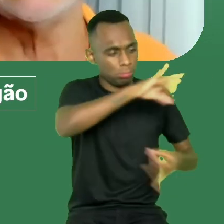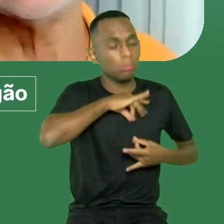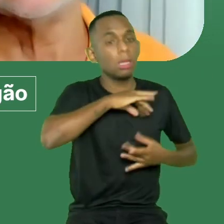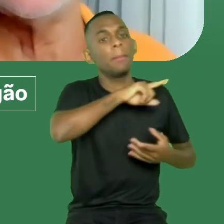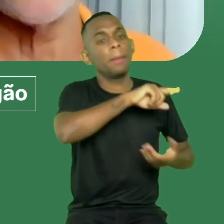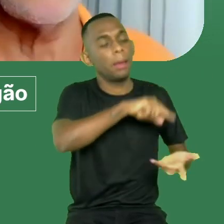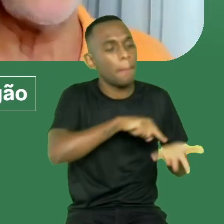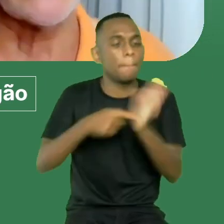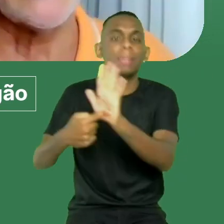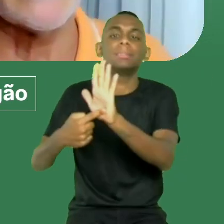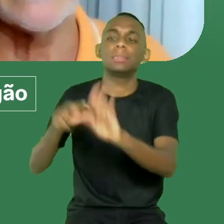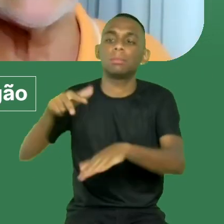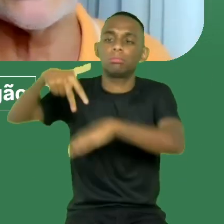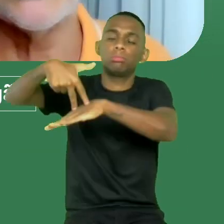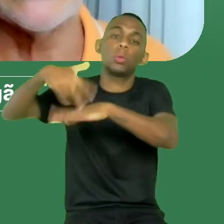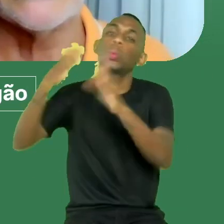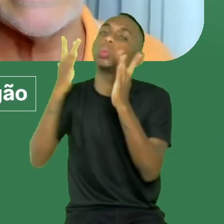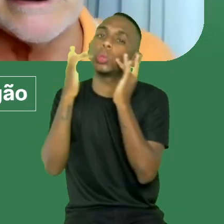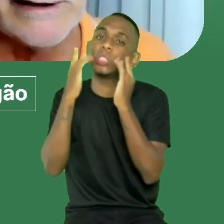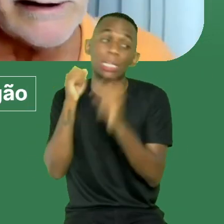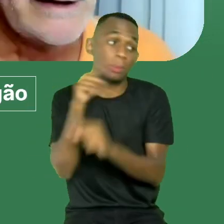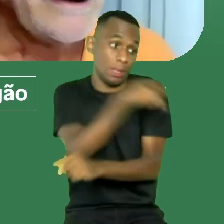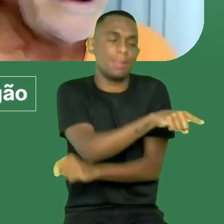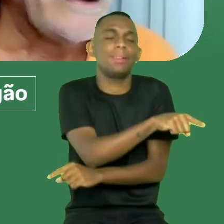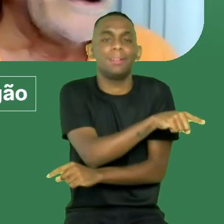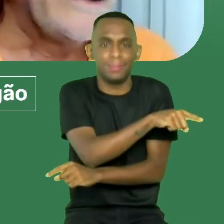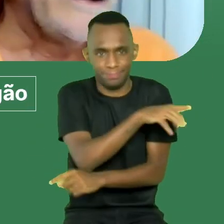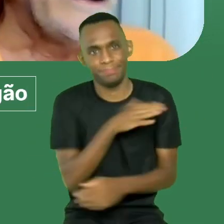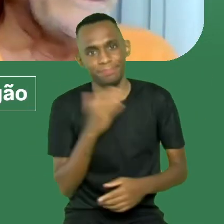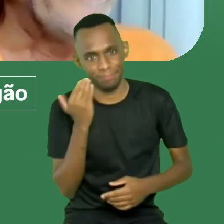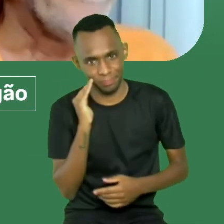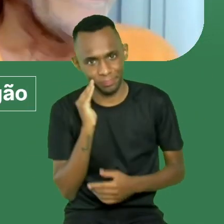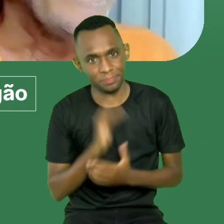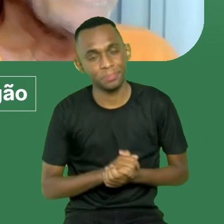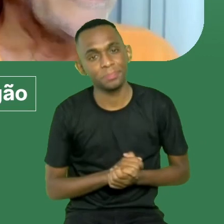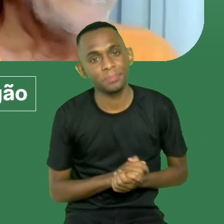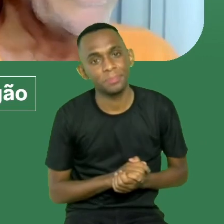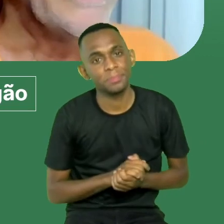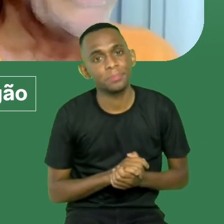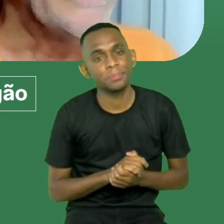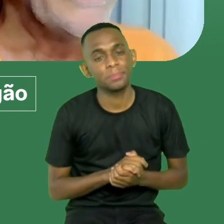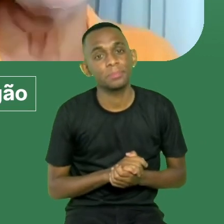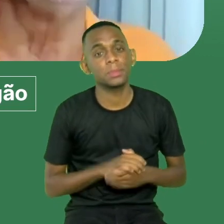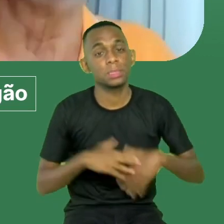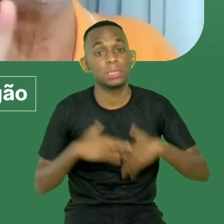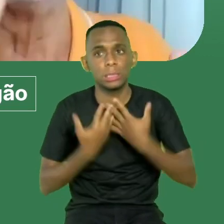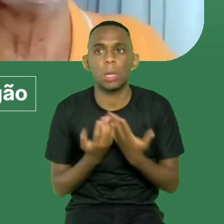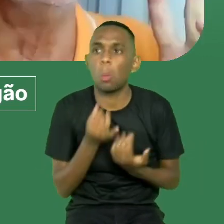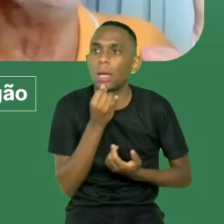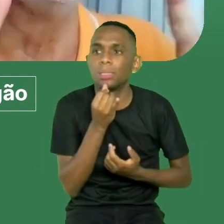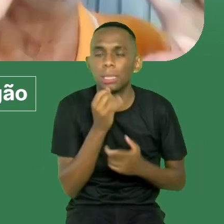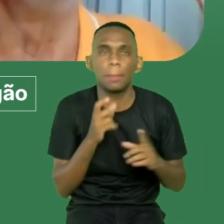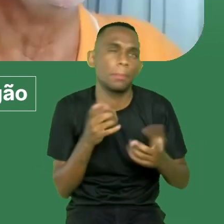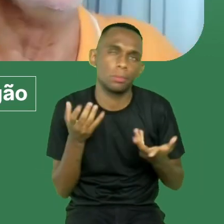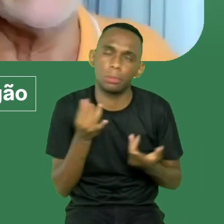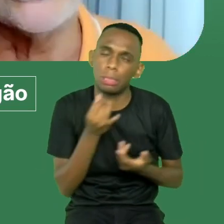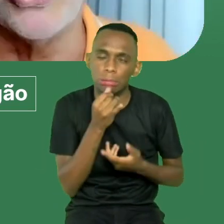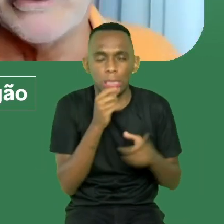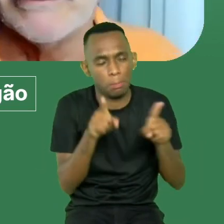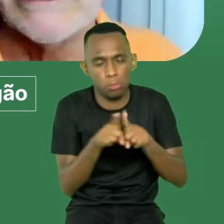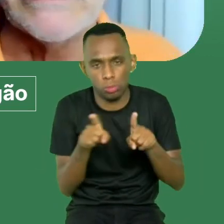representá-la em cena, né? Incorporar aquelas coisas. É, então, por exemplo, vou dar um exemplo aqui